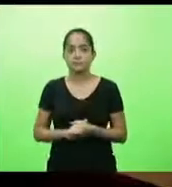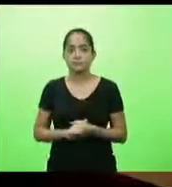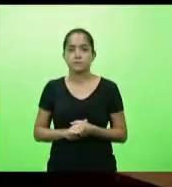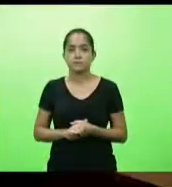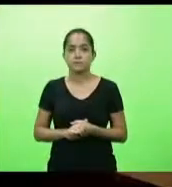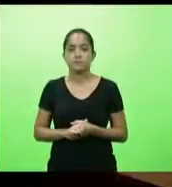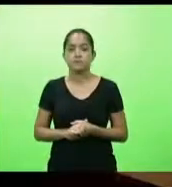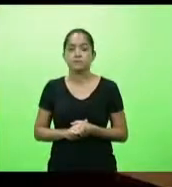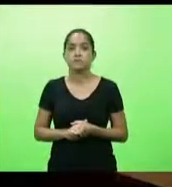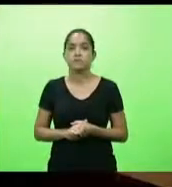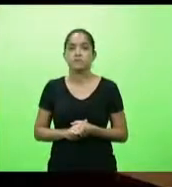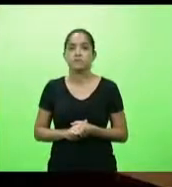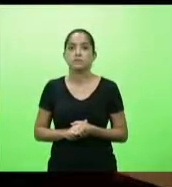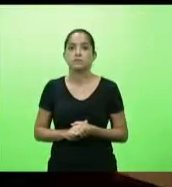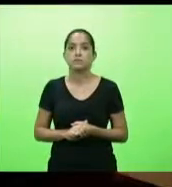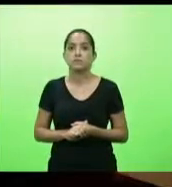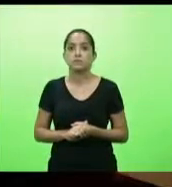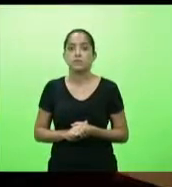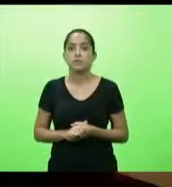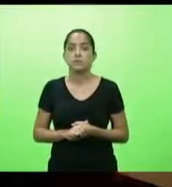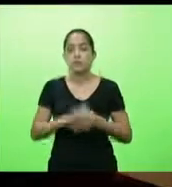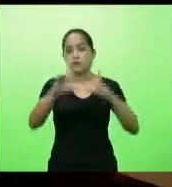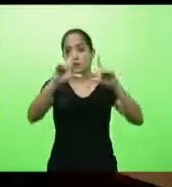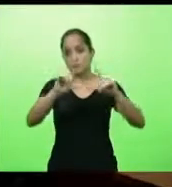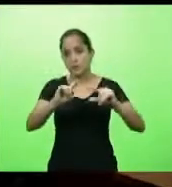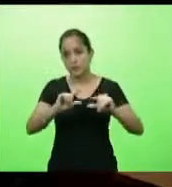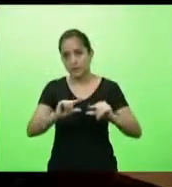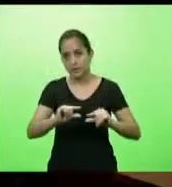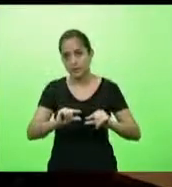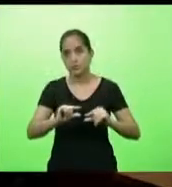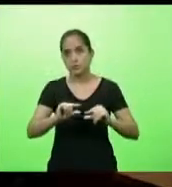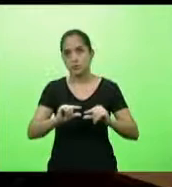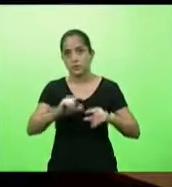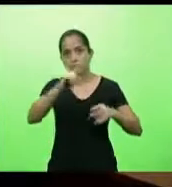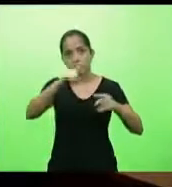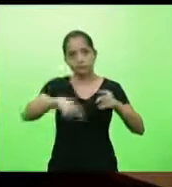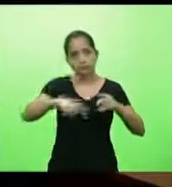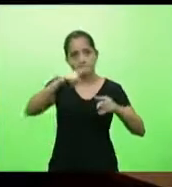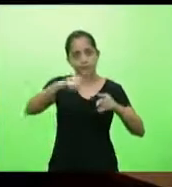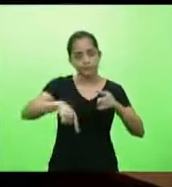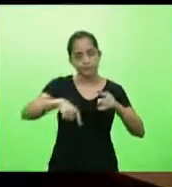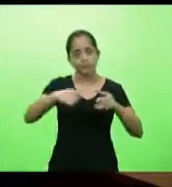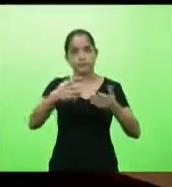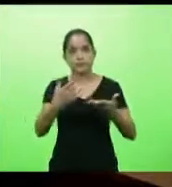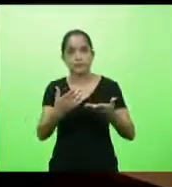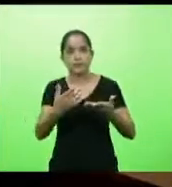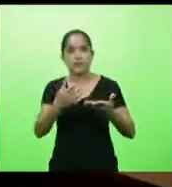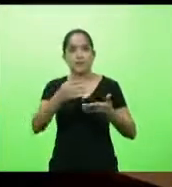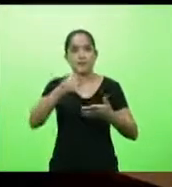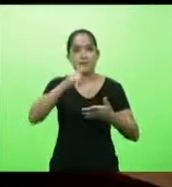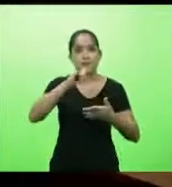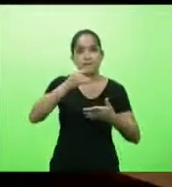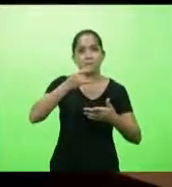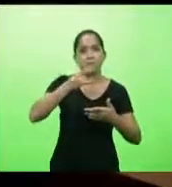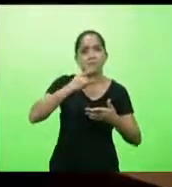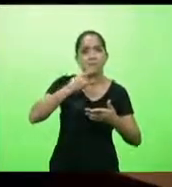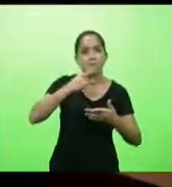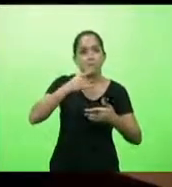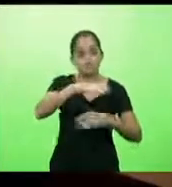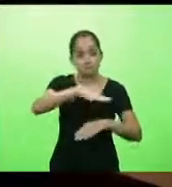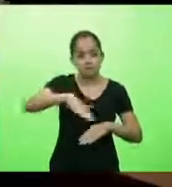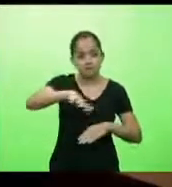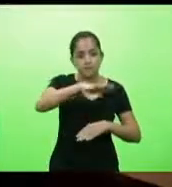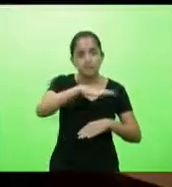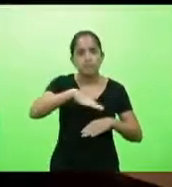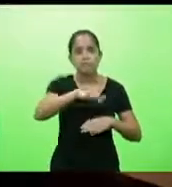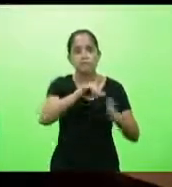um endurecimento, uma redução na proibição de bebidas alcoólicas em ambientes